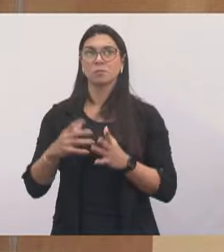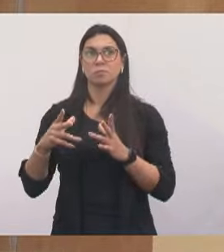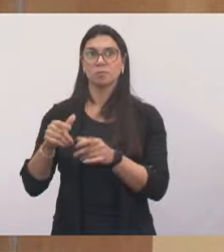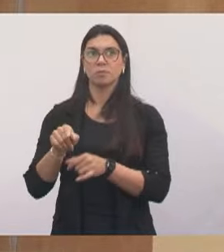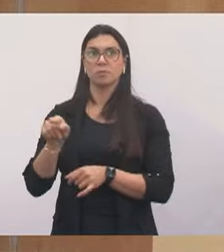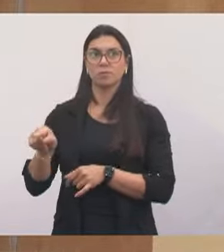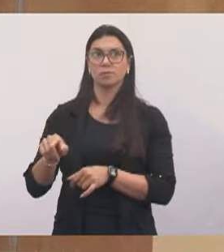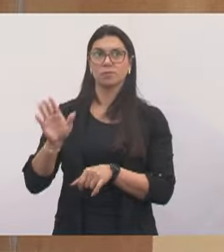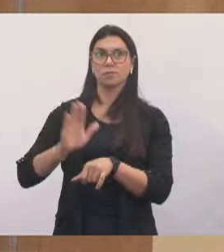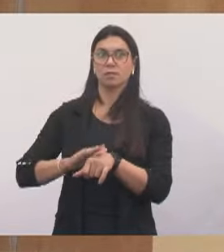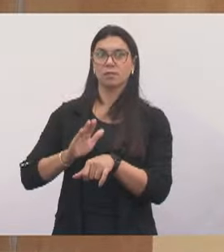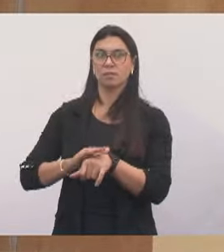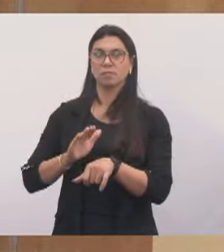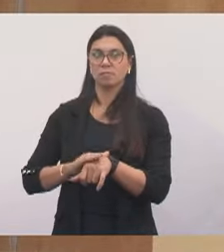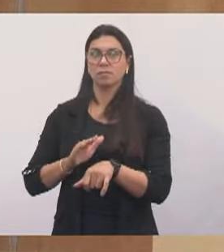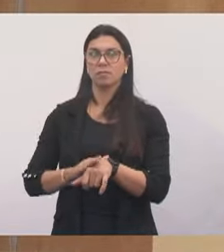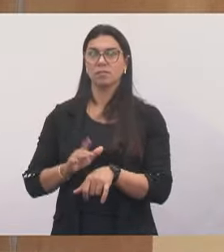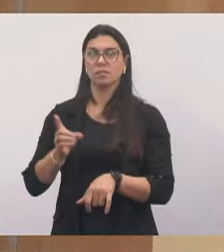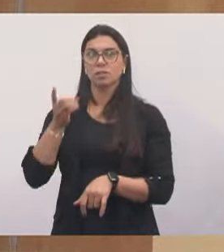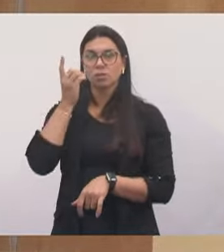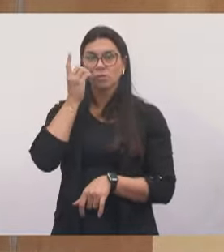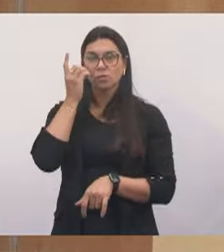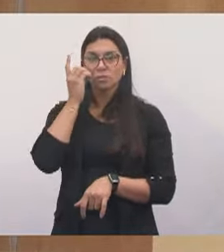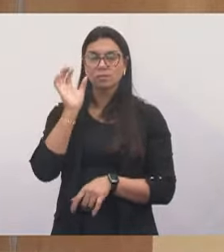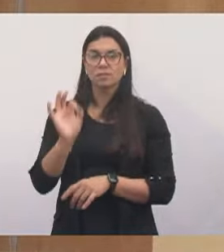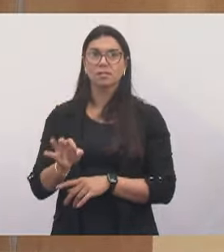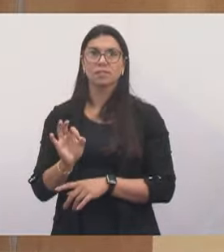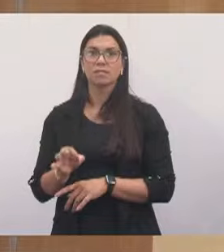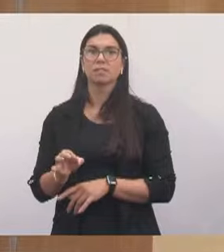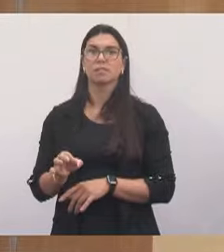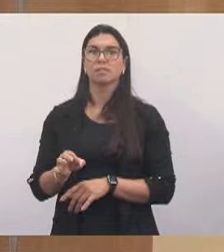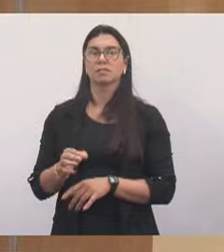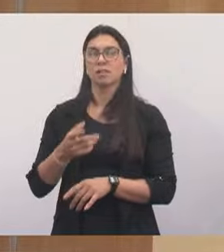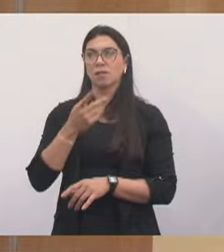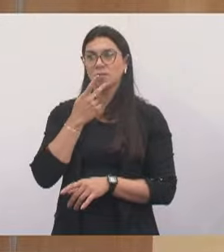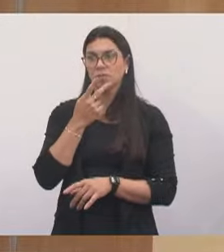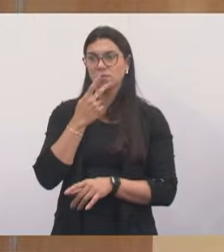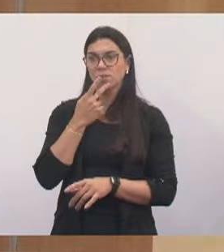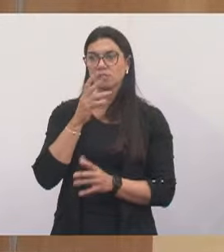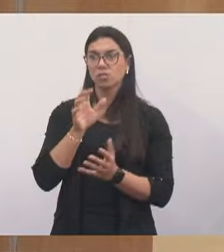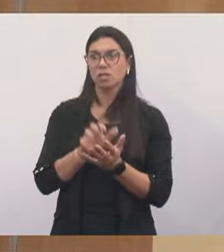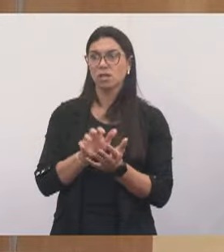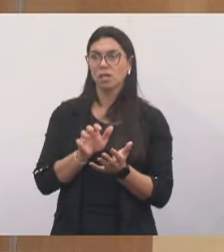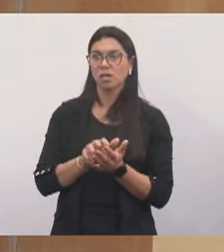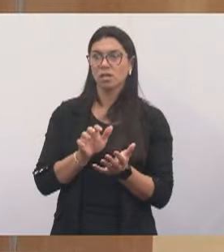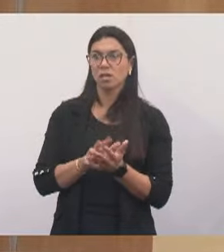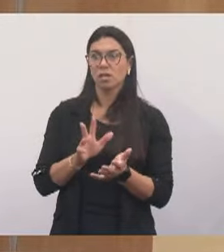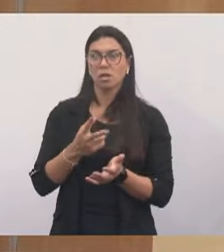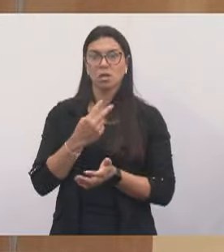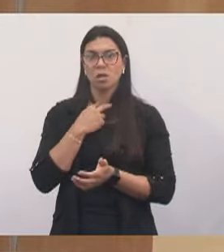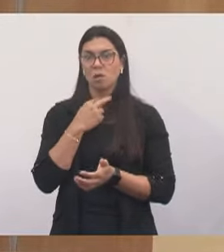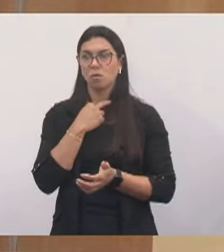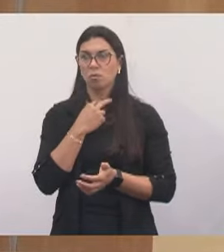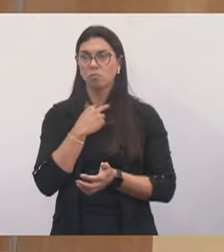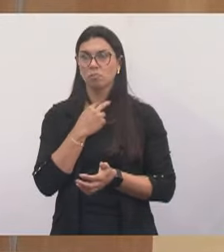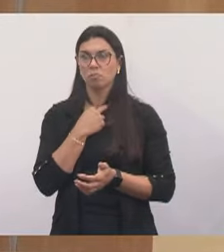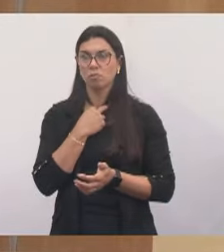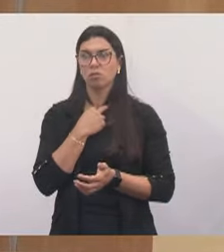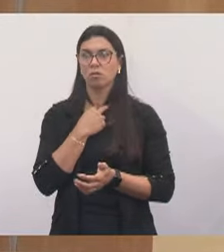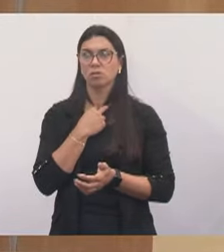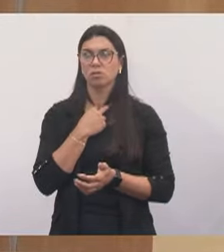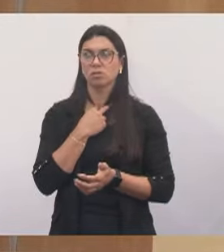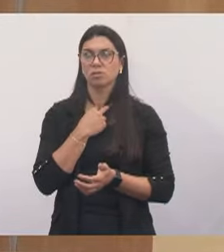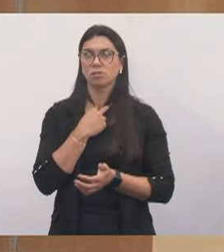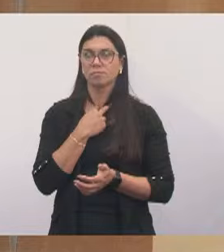esse guerreiro, Dude. Eu tenho certeza do que eu vou falar. Jacareí não pode ficar sem